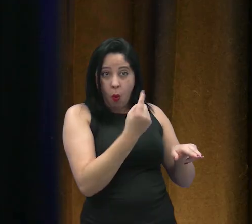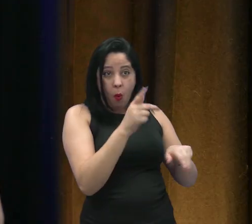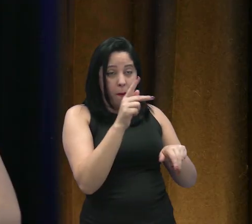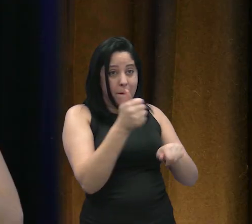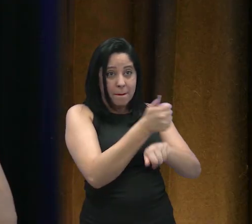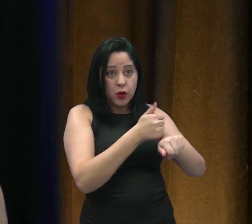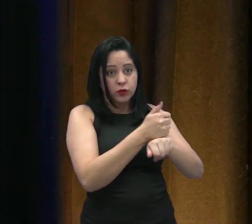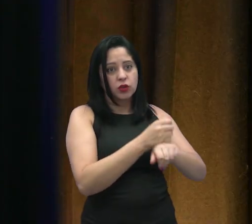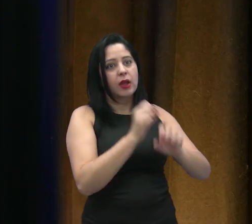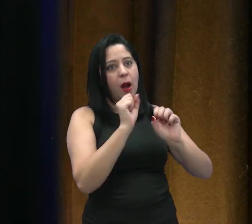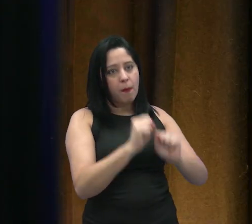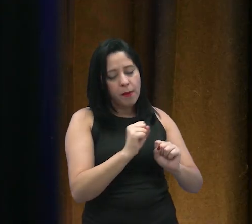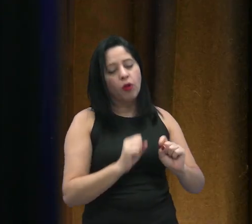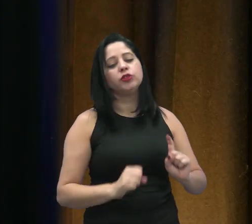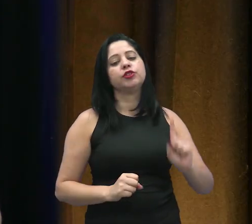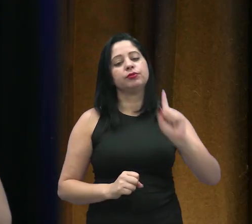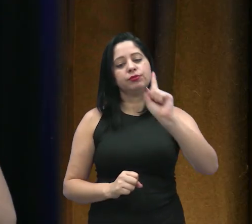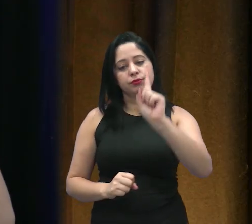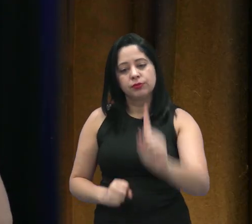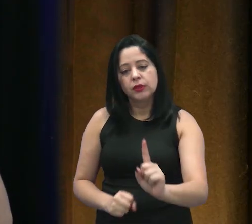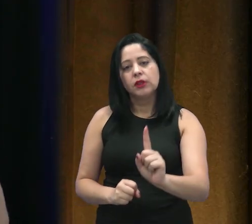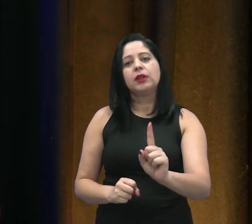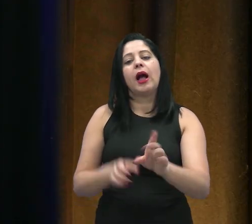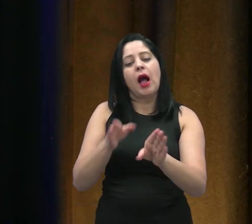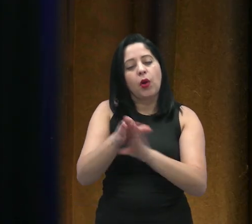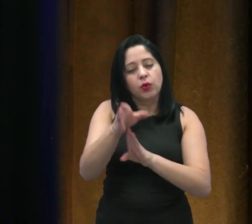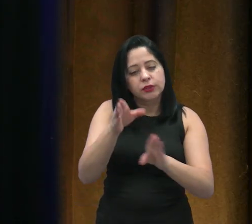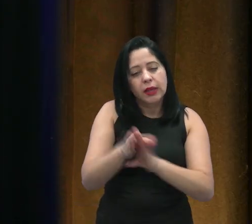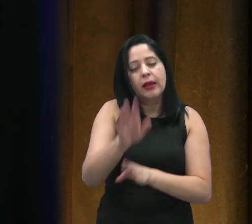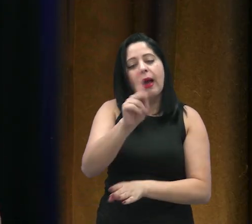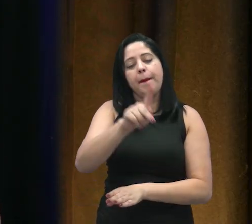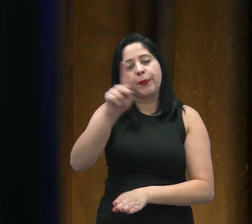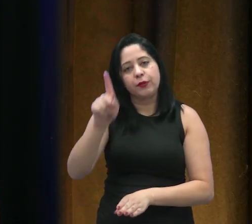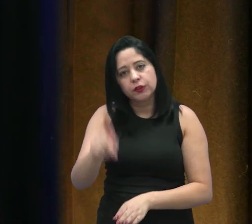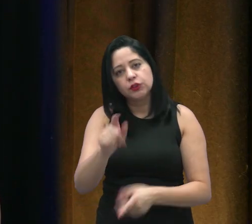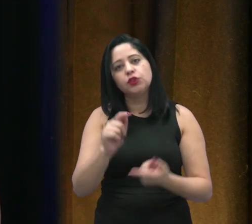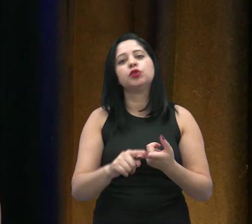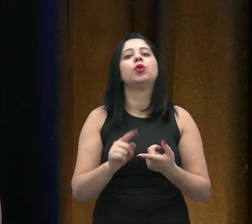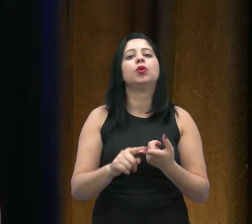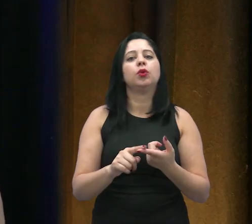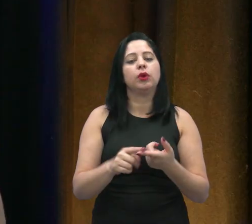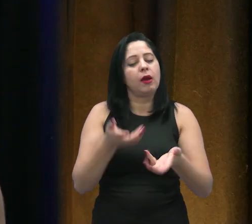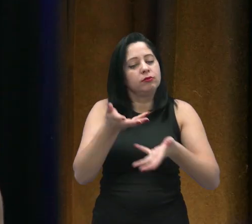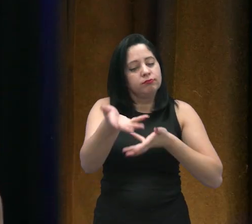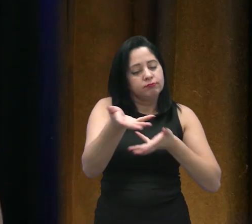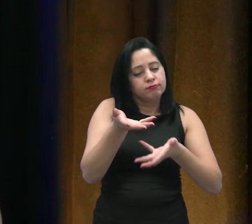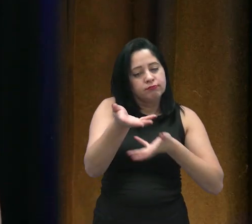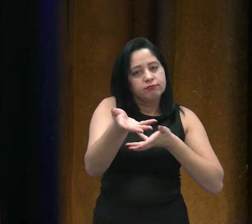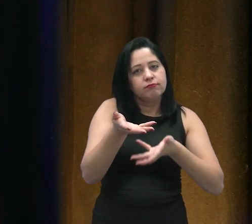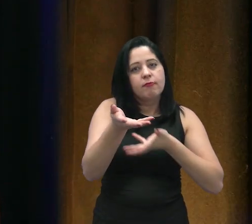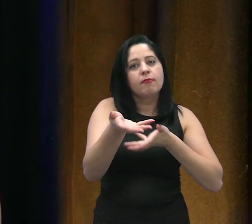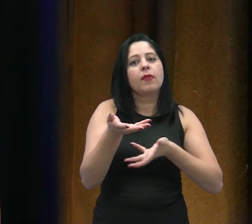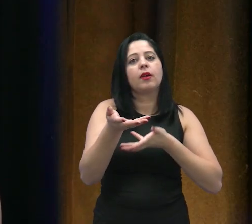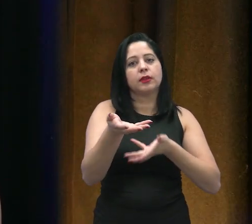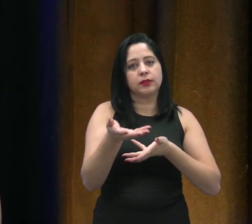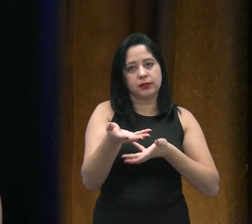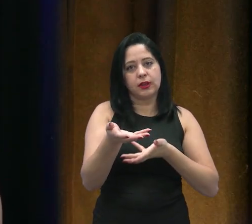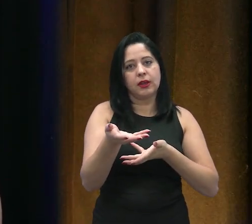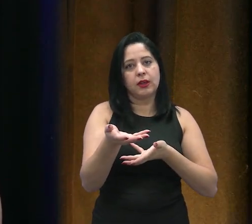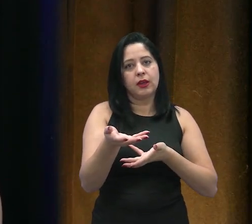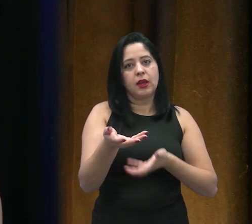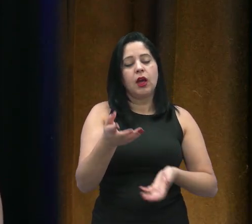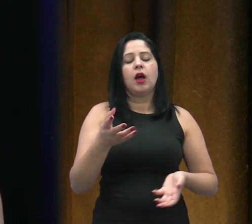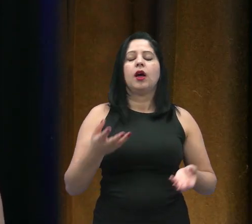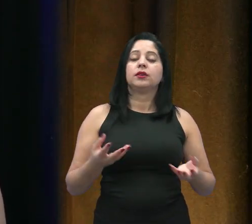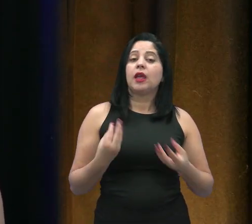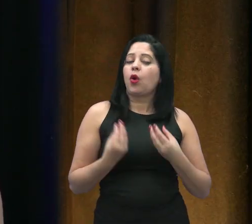ir até a escola, pode orientar o auxiliar, ele pode orientar também a professora, pode fazer essa troca também para que